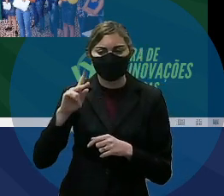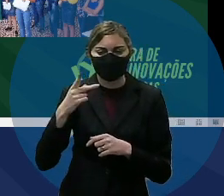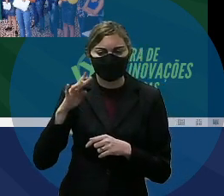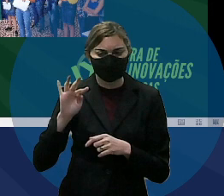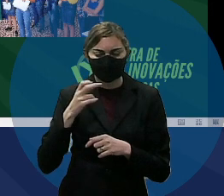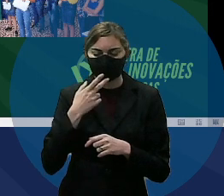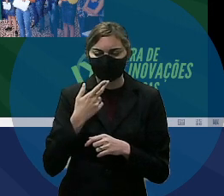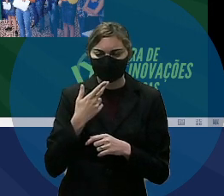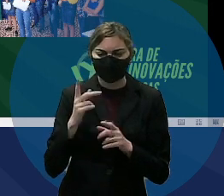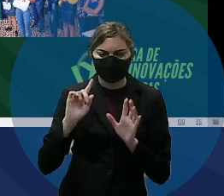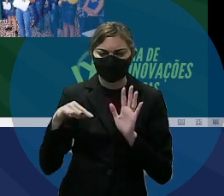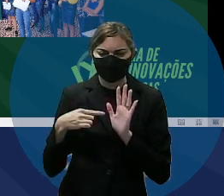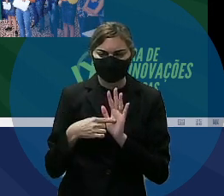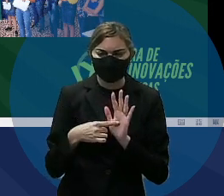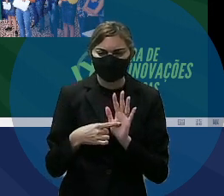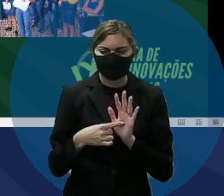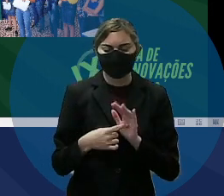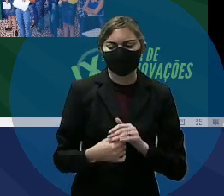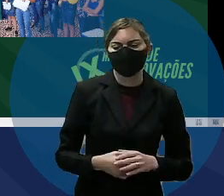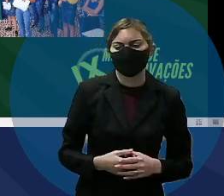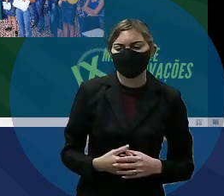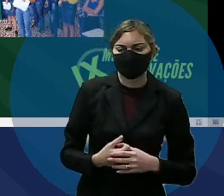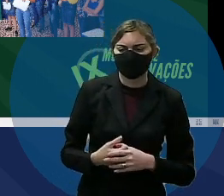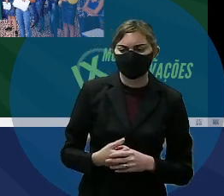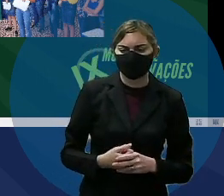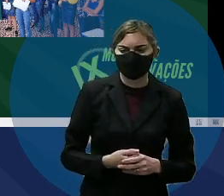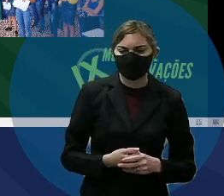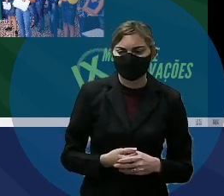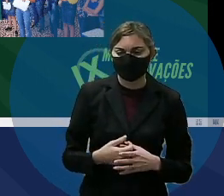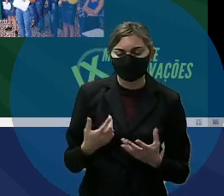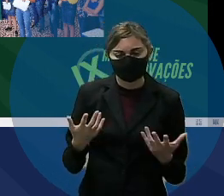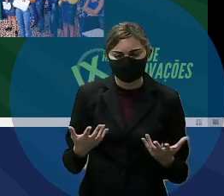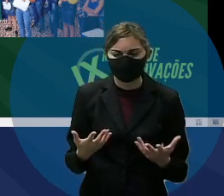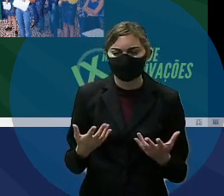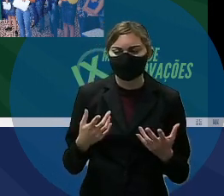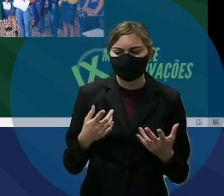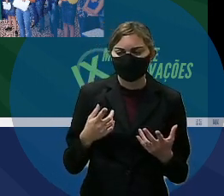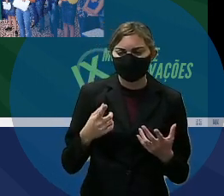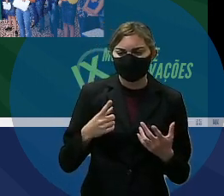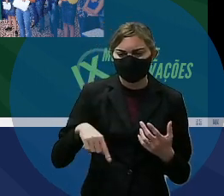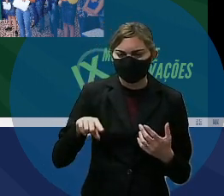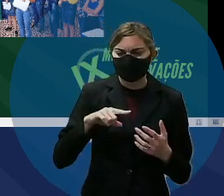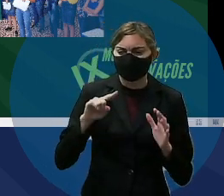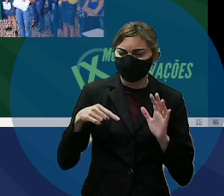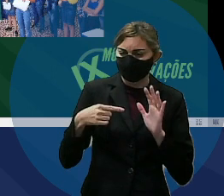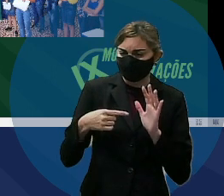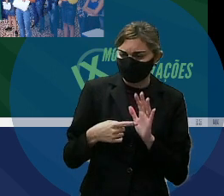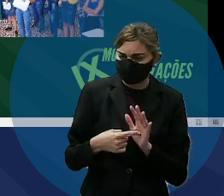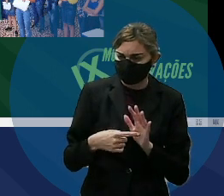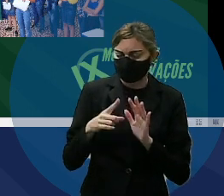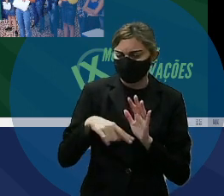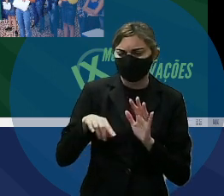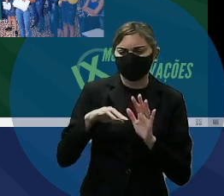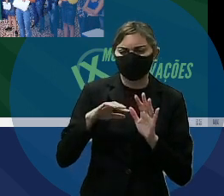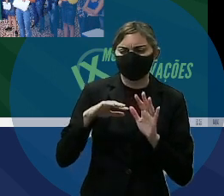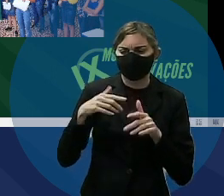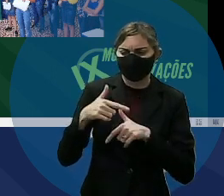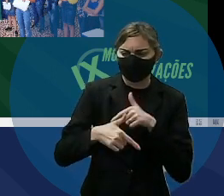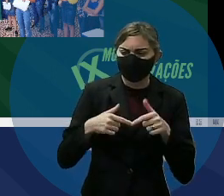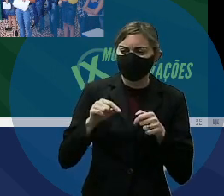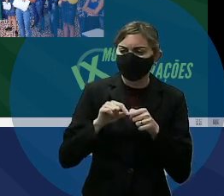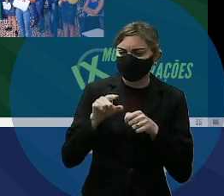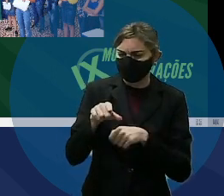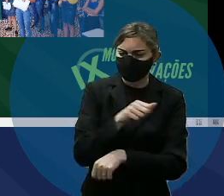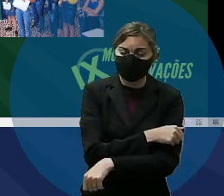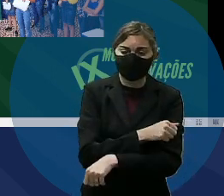os objetivos. Dentro disso tudo, o objetivo geral do nosso trabalho foi fazer com que o aluno